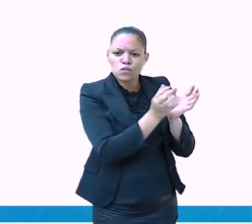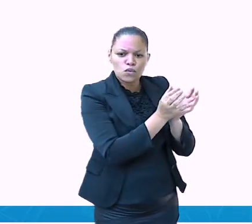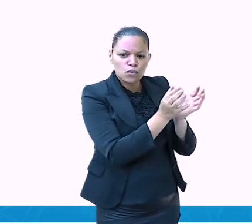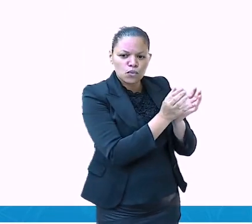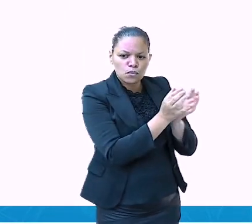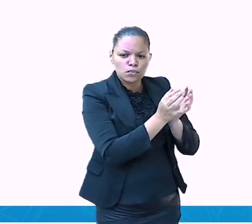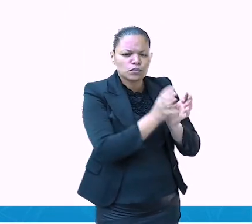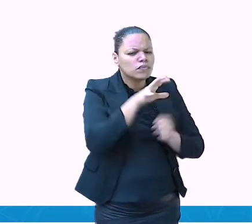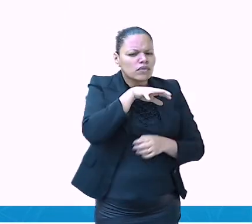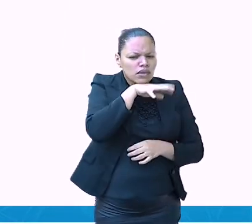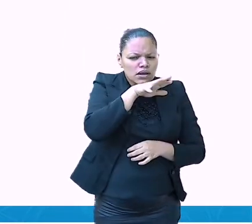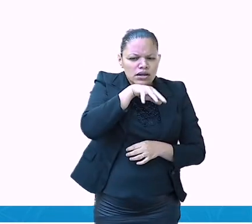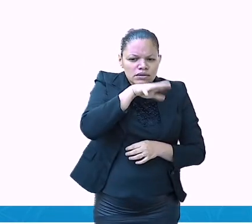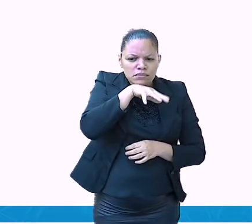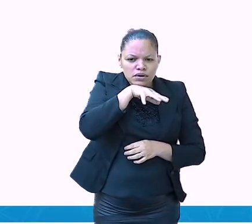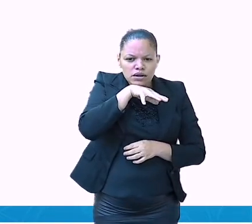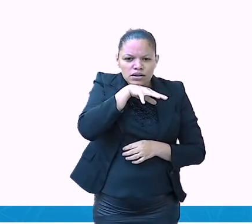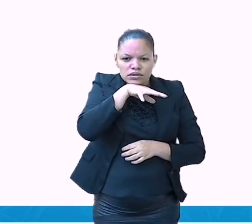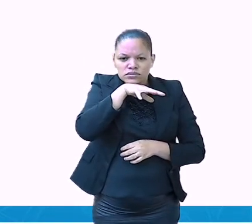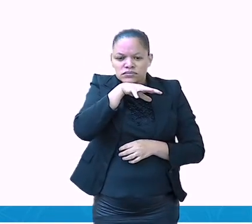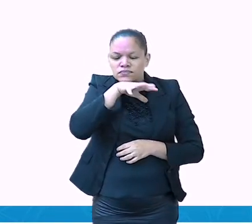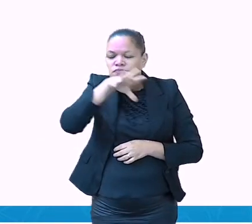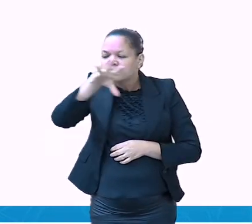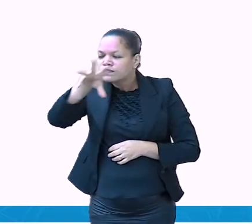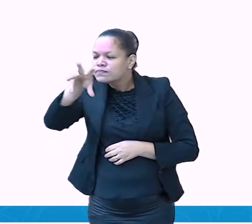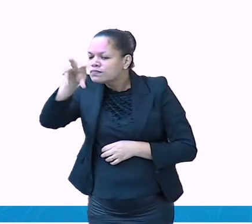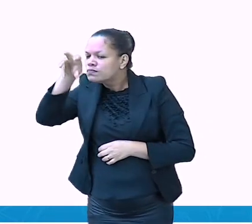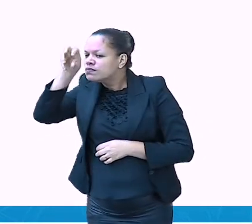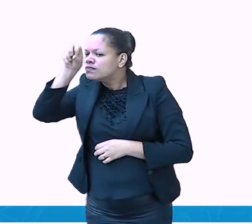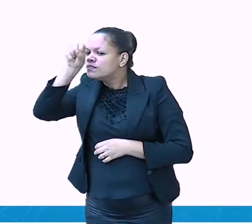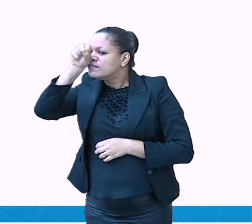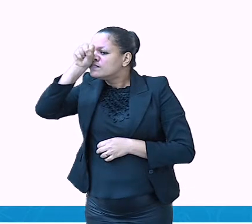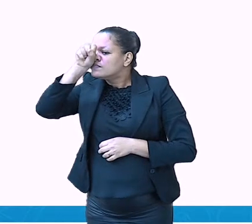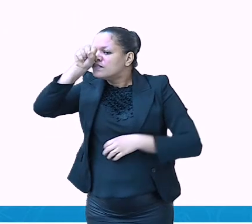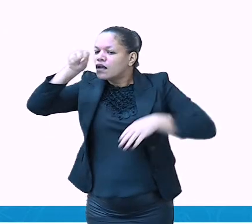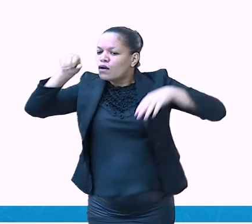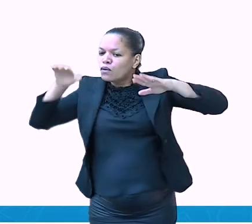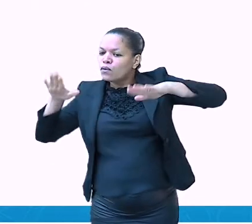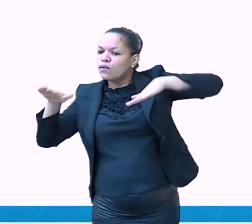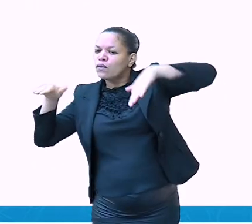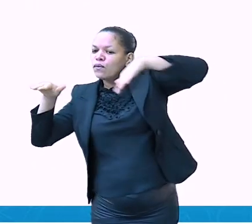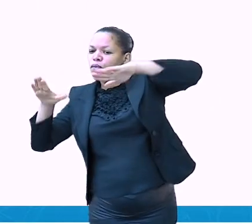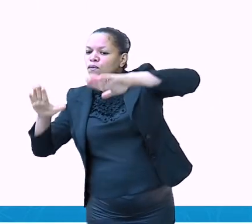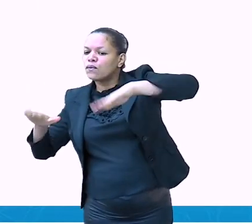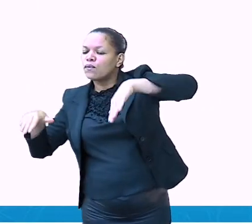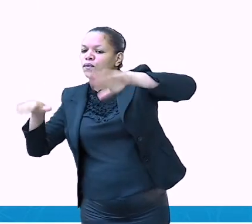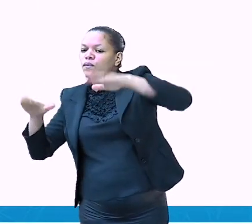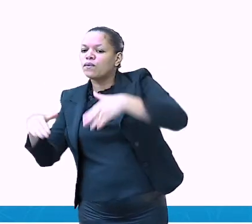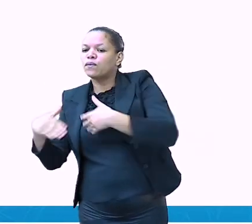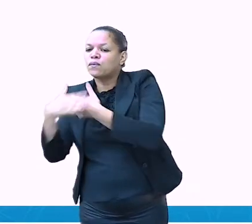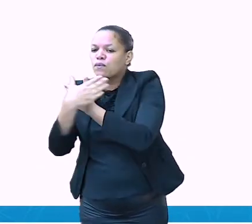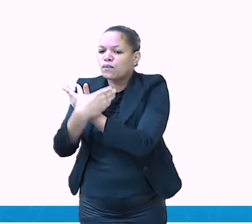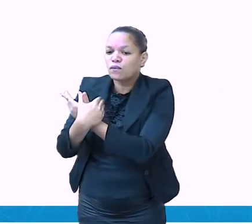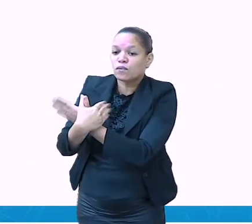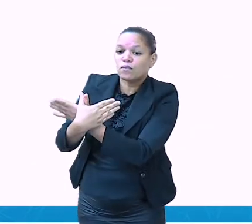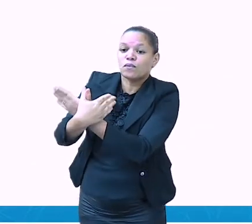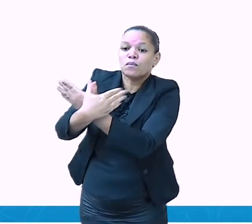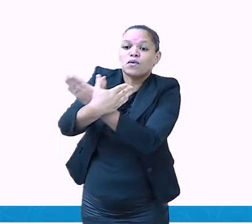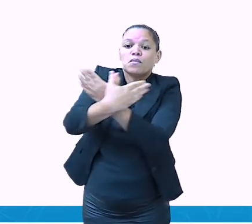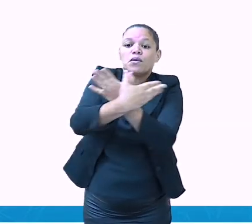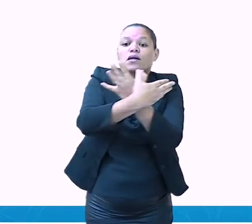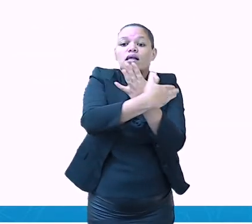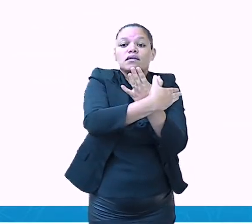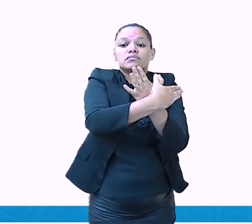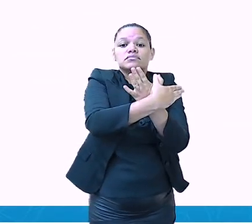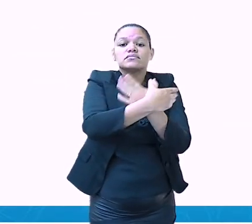animais que são aéreos, como a borboleta, outro grupo de artrópodes que são